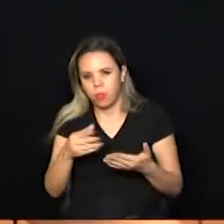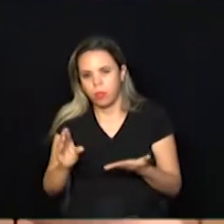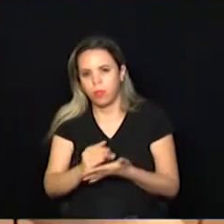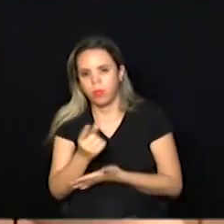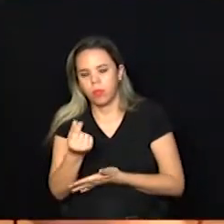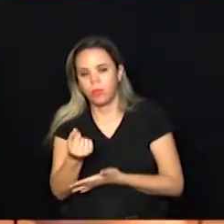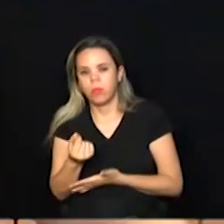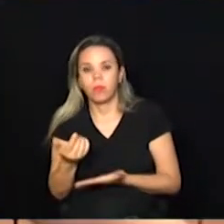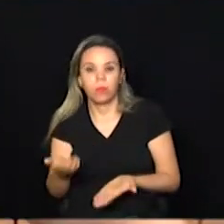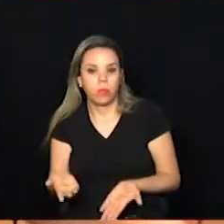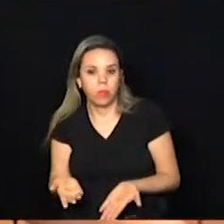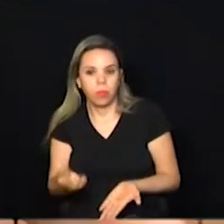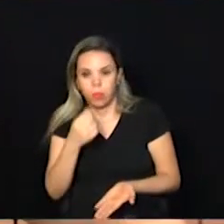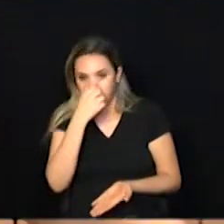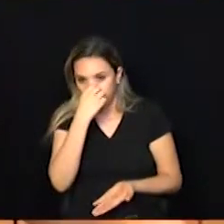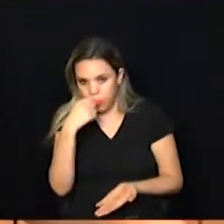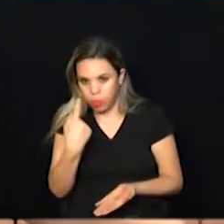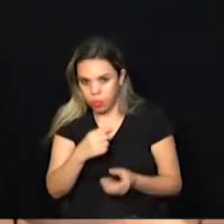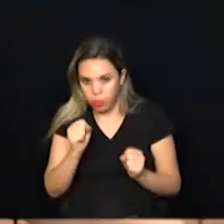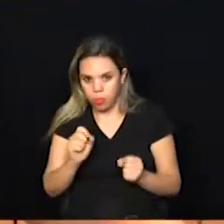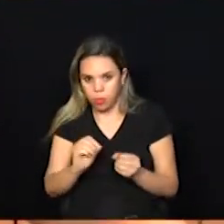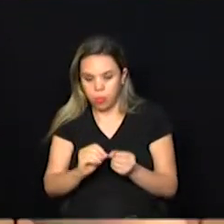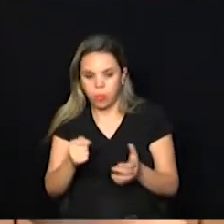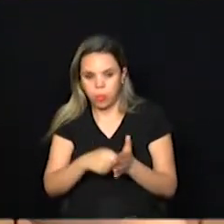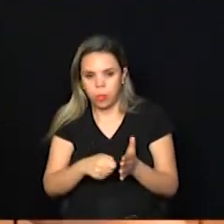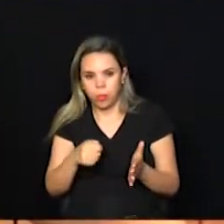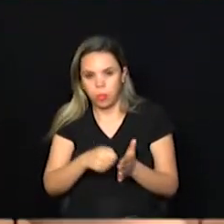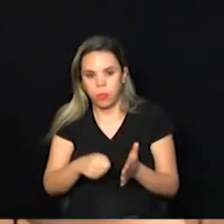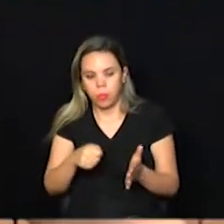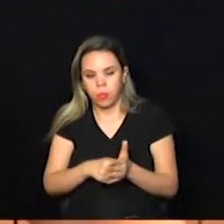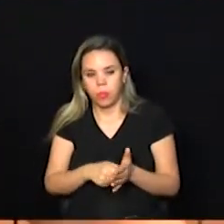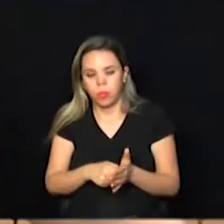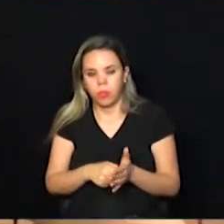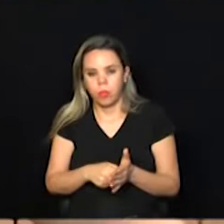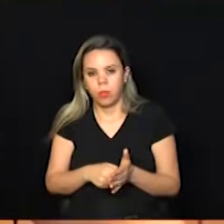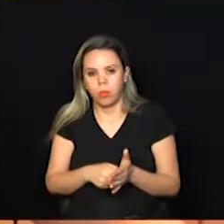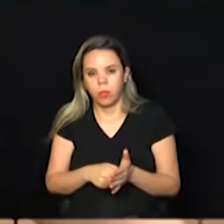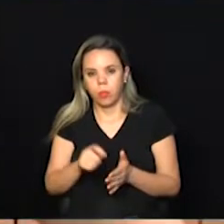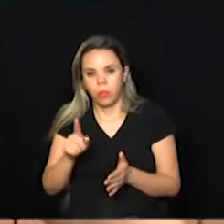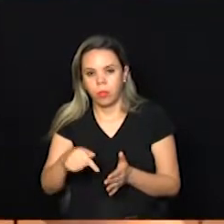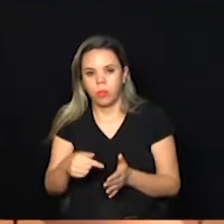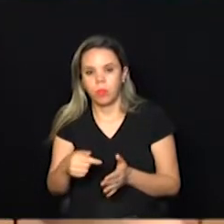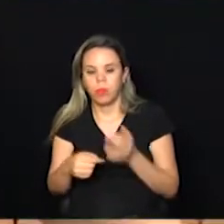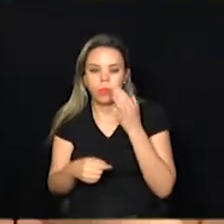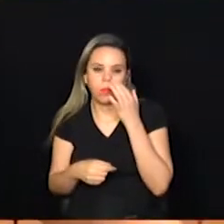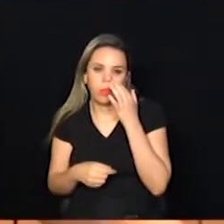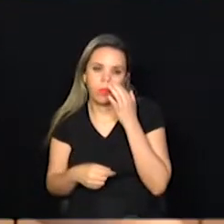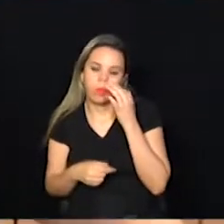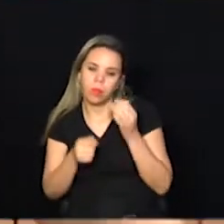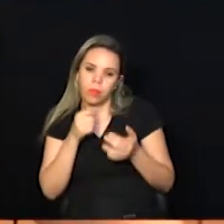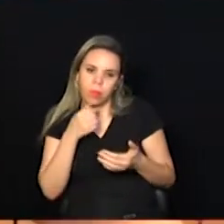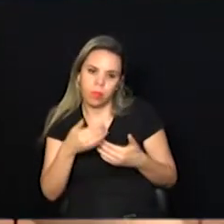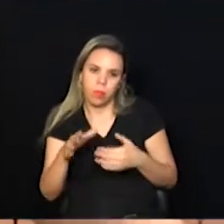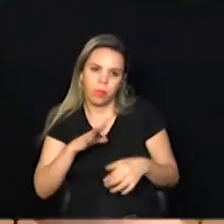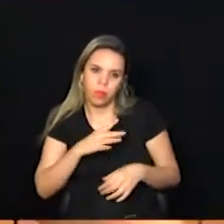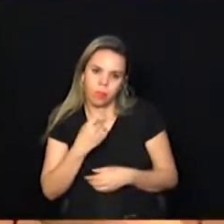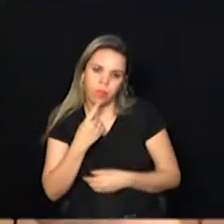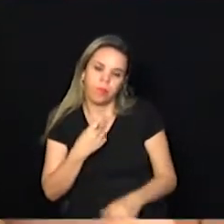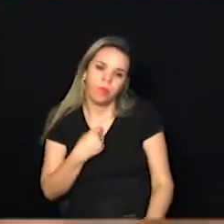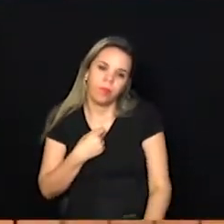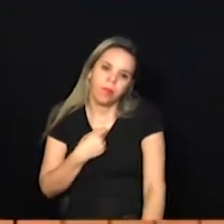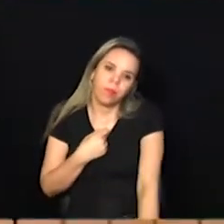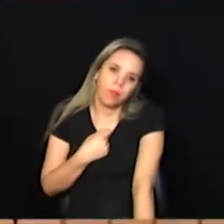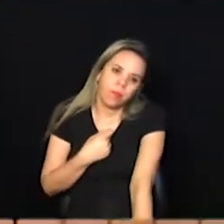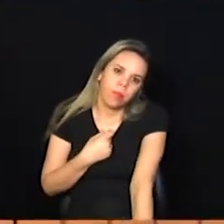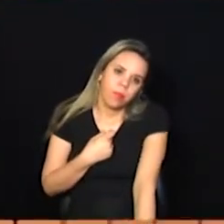demanda orçamento, e que a gente possa fazer essa batalha para que essa seja uma previsão aí da cidade de Campinas.